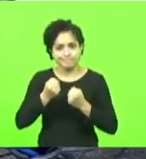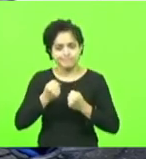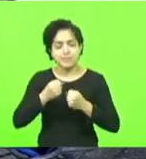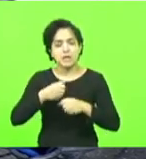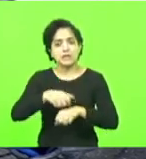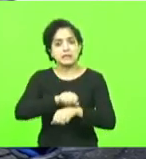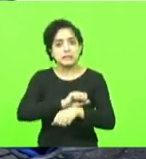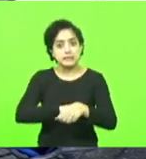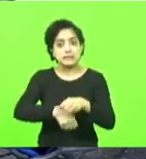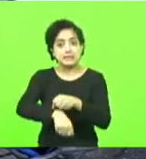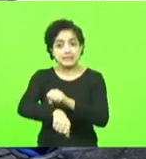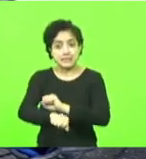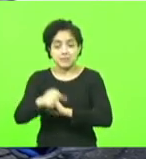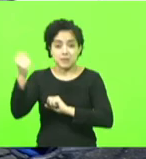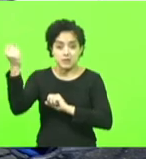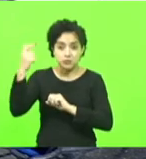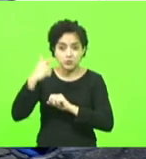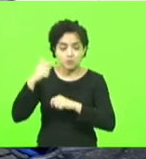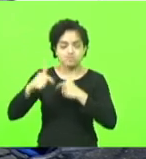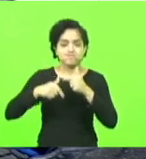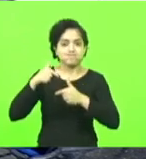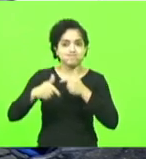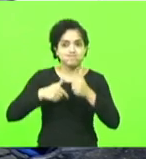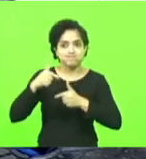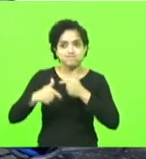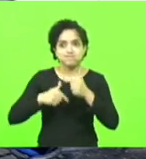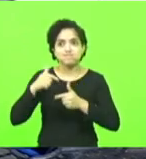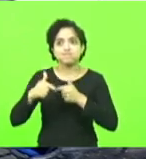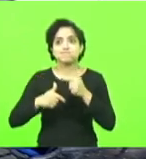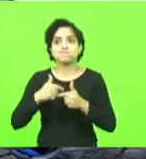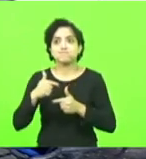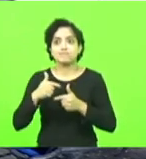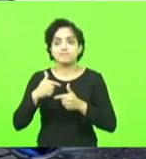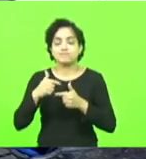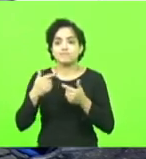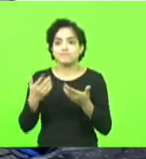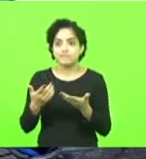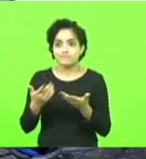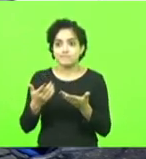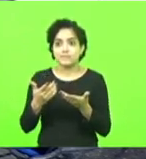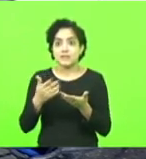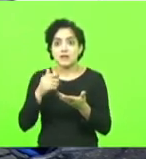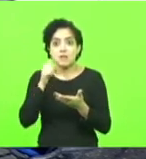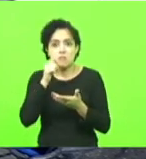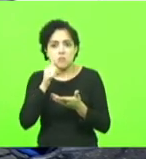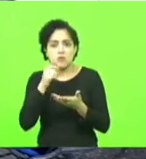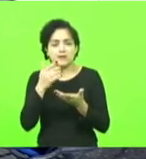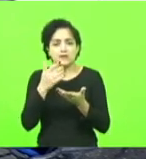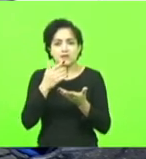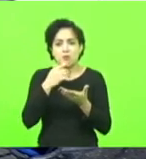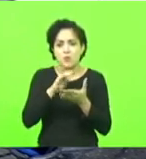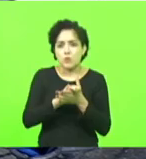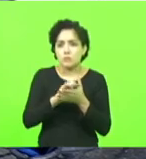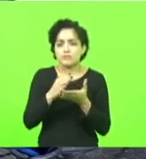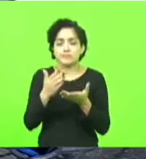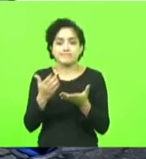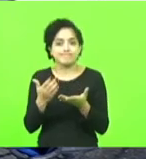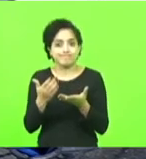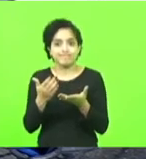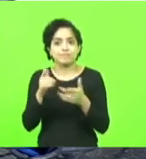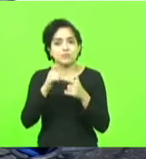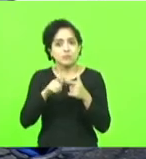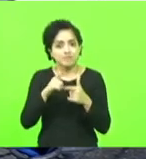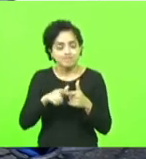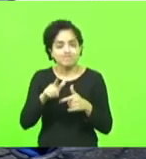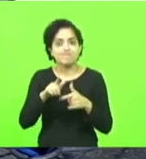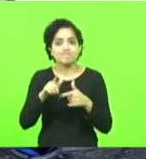Pelo sol, entenda aquela testa cheia de eles e as mulheres de rugas em função do sol que